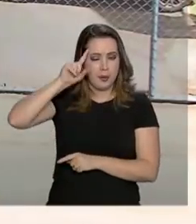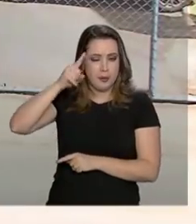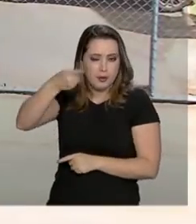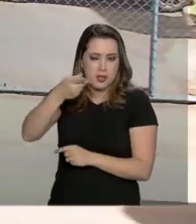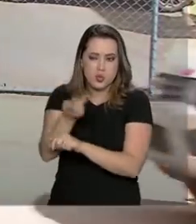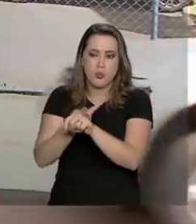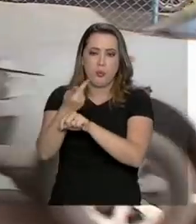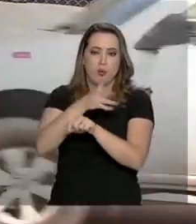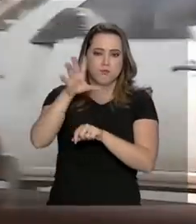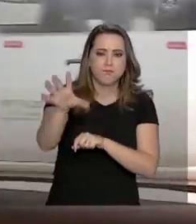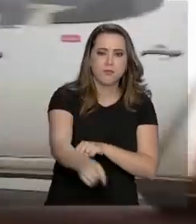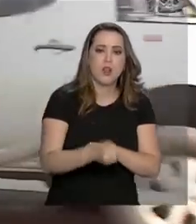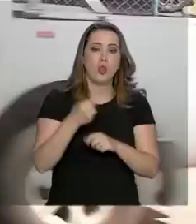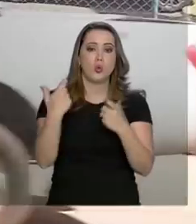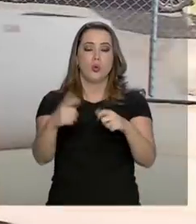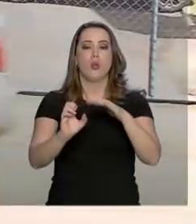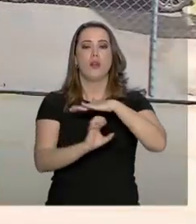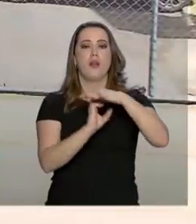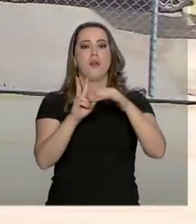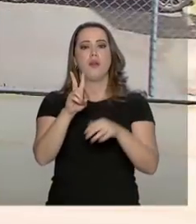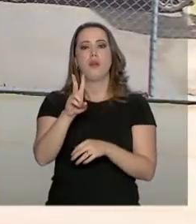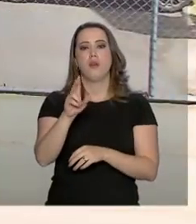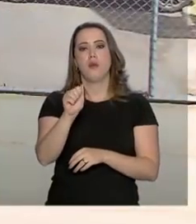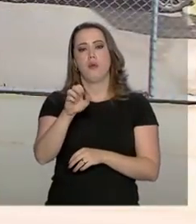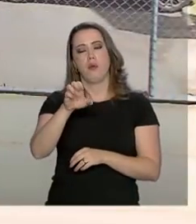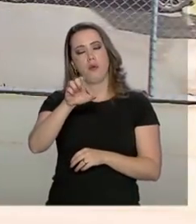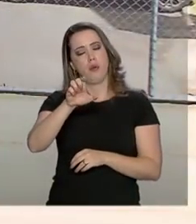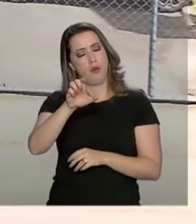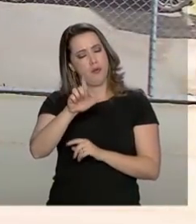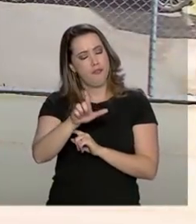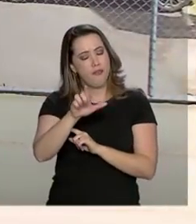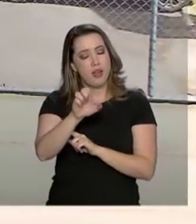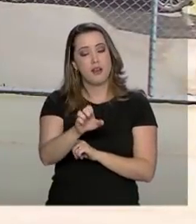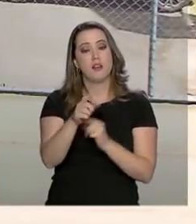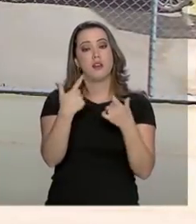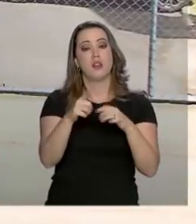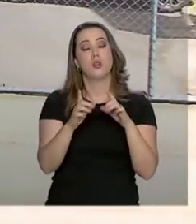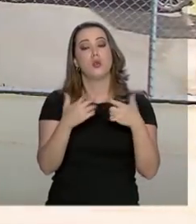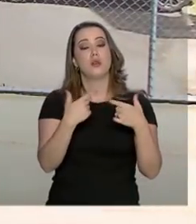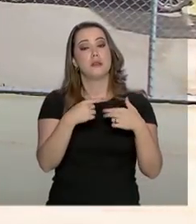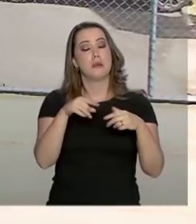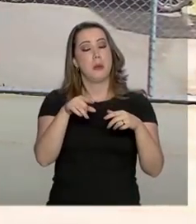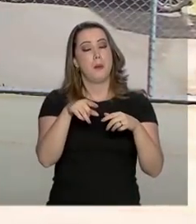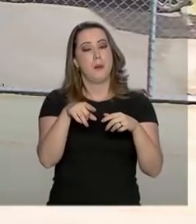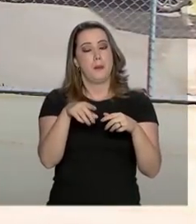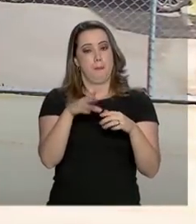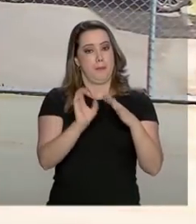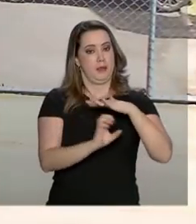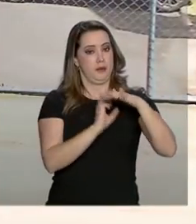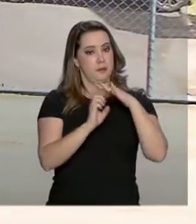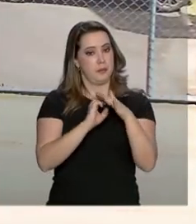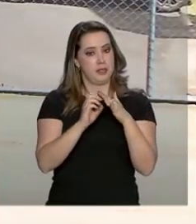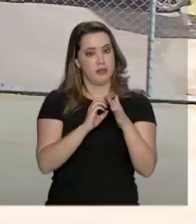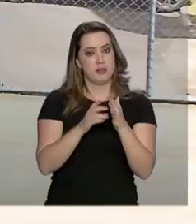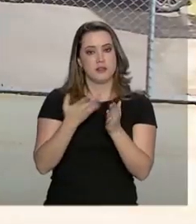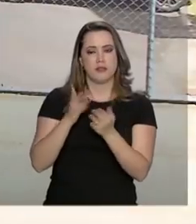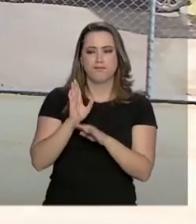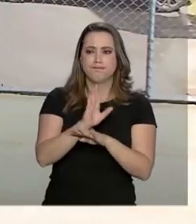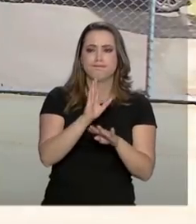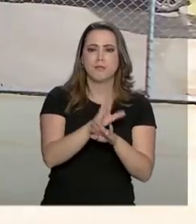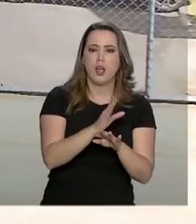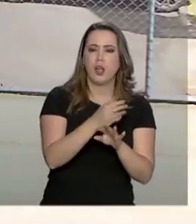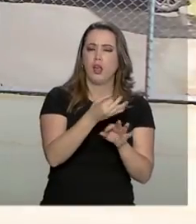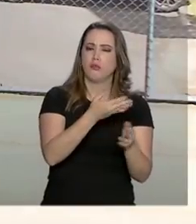e apreensão na sede da Vale, em Nova Lima, no escritório de uma empresa que prestou consultoria para a Vale e